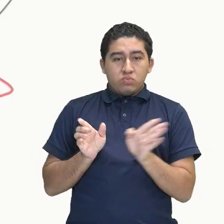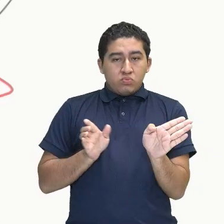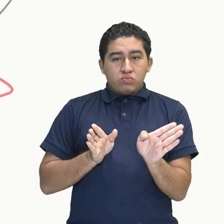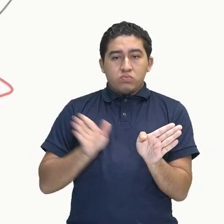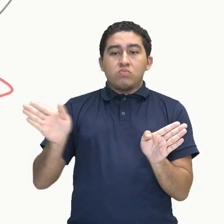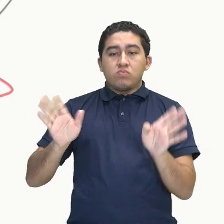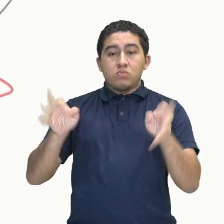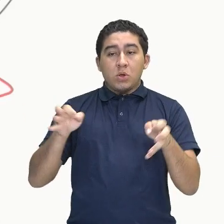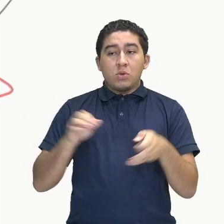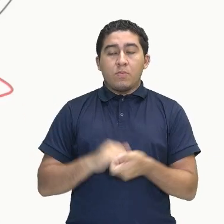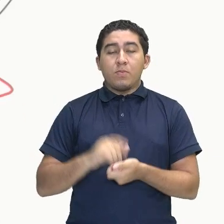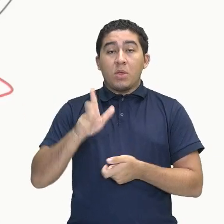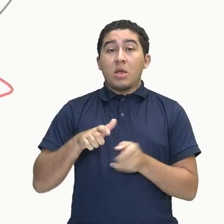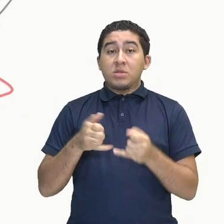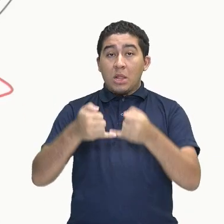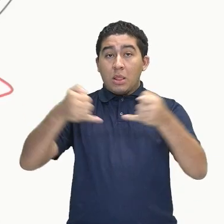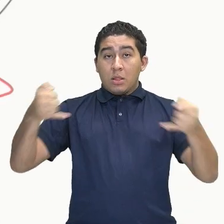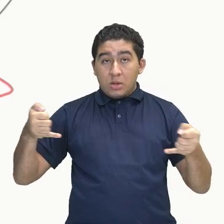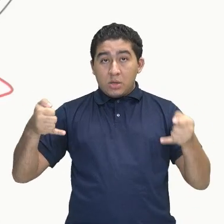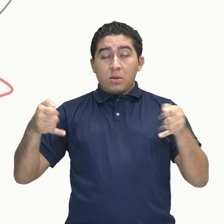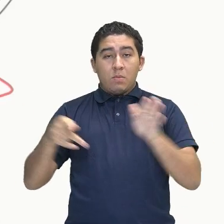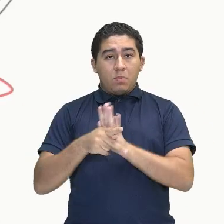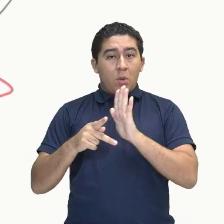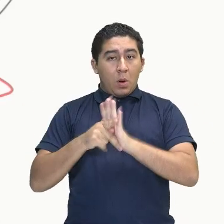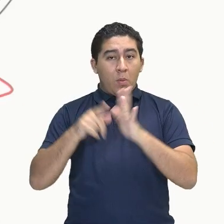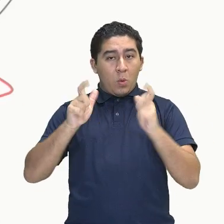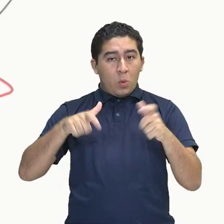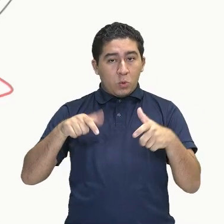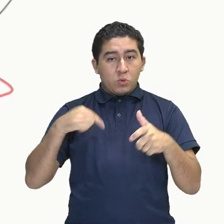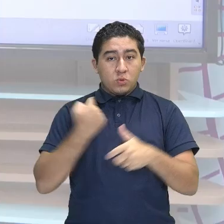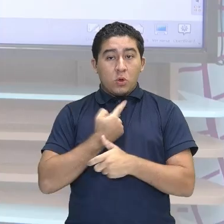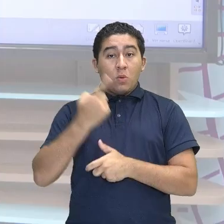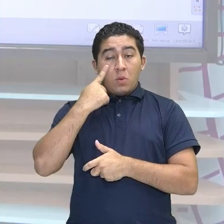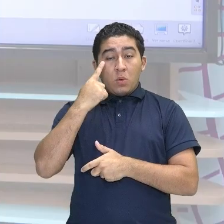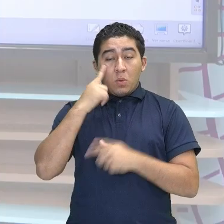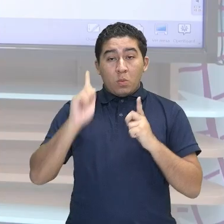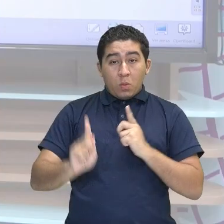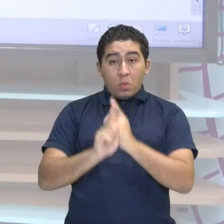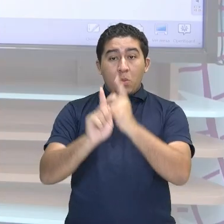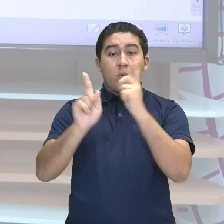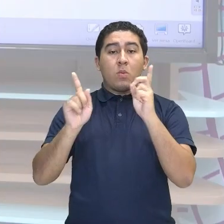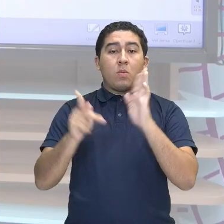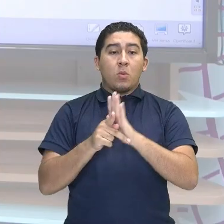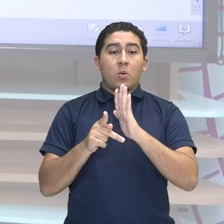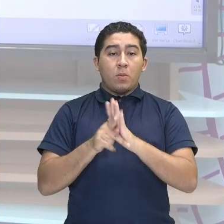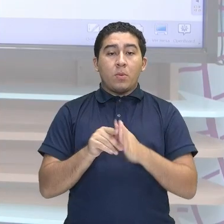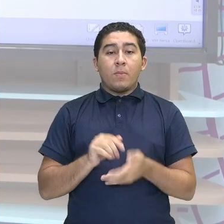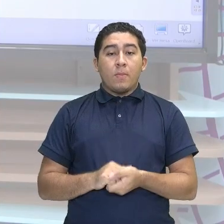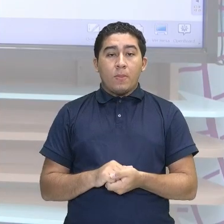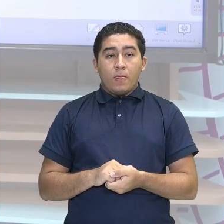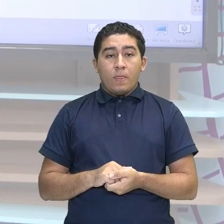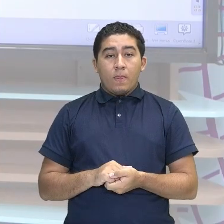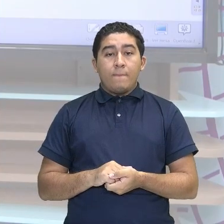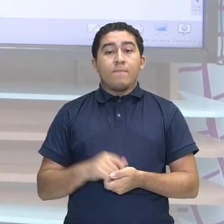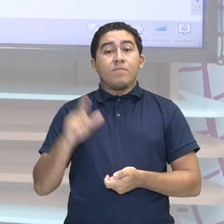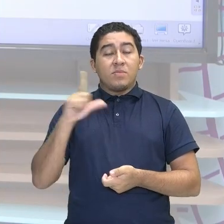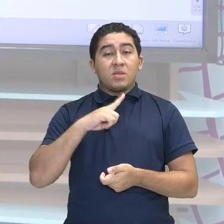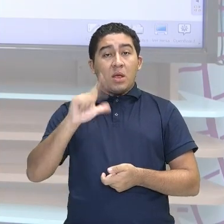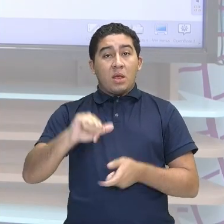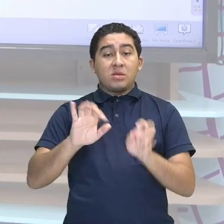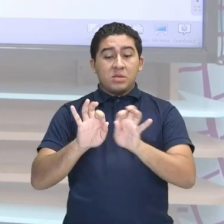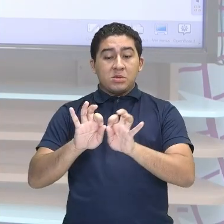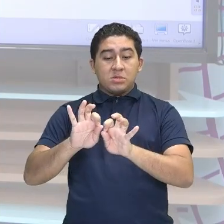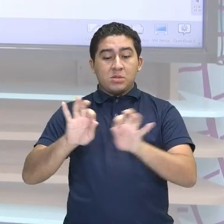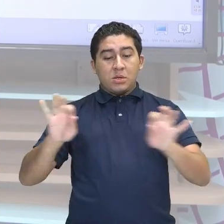as linhas imaginárias traçadas, onde nós vamos definir os paralelos. Nós temos esse distanciamento, nós